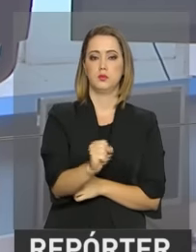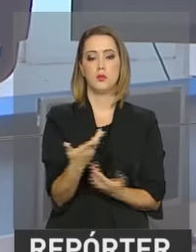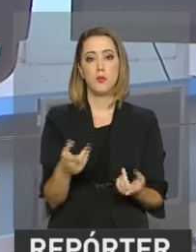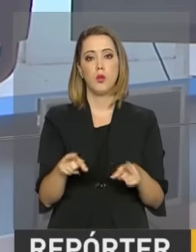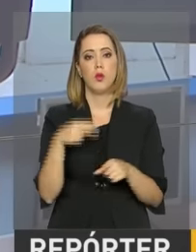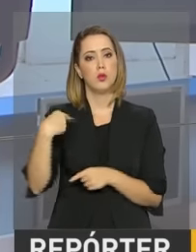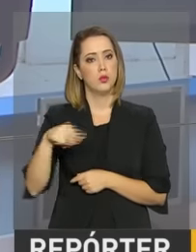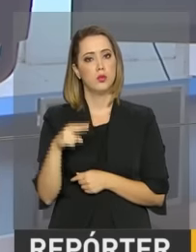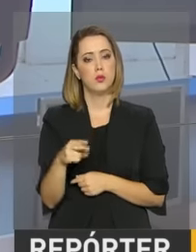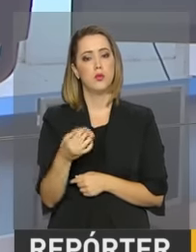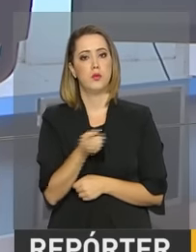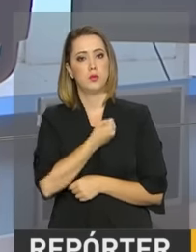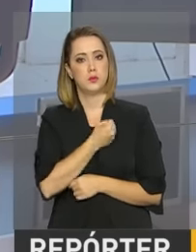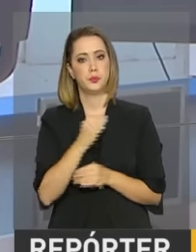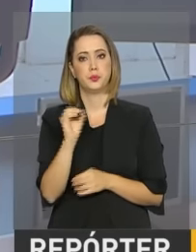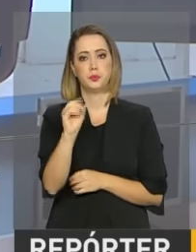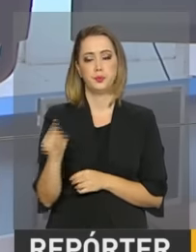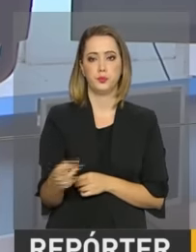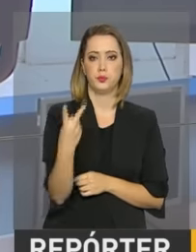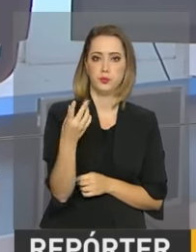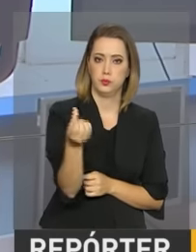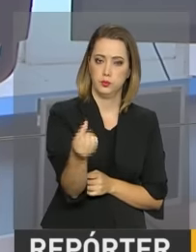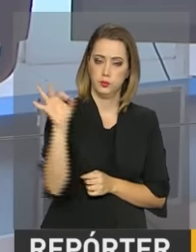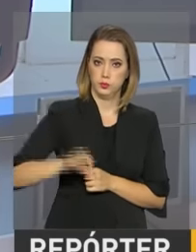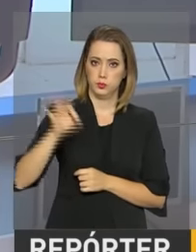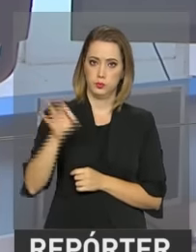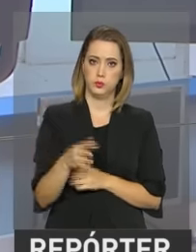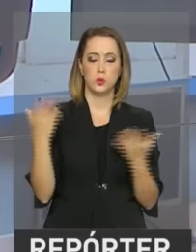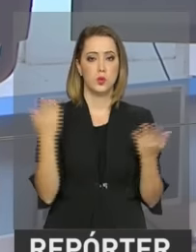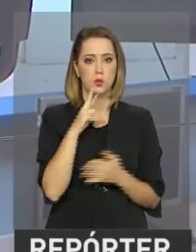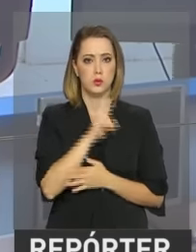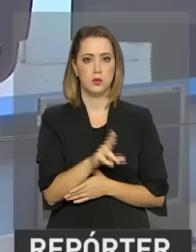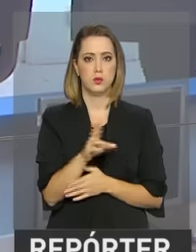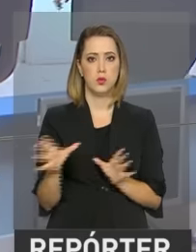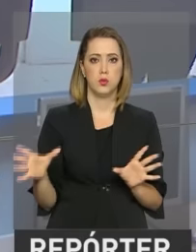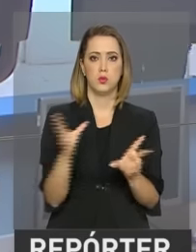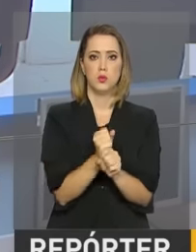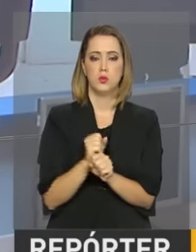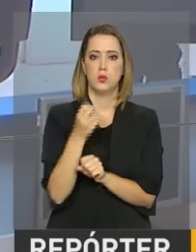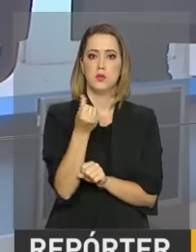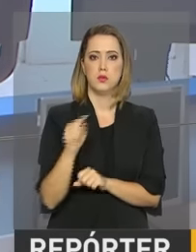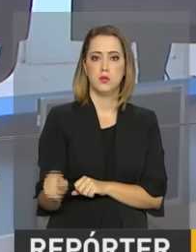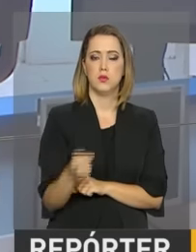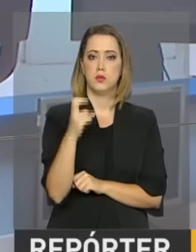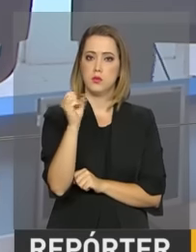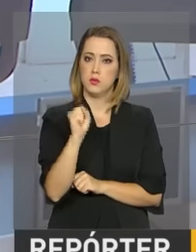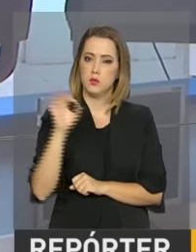em novembro o índice havia ficado em 0,26 com esse resultado o índice fechou o ano em